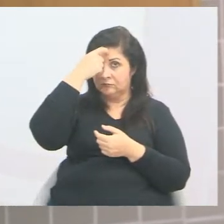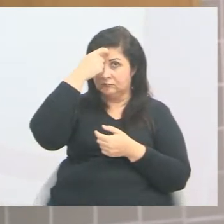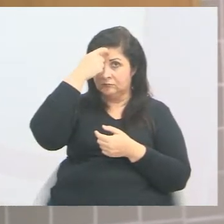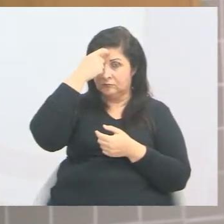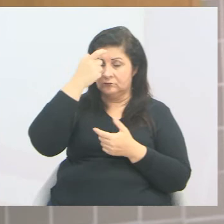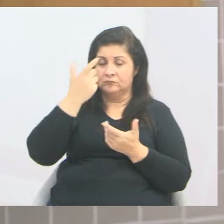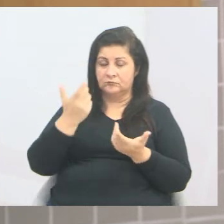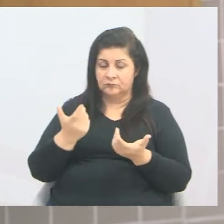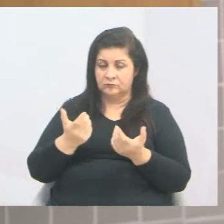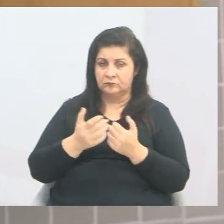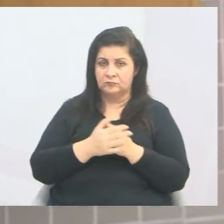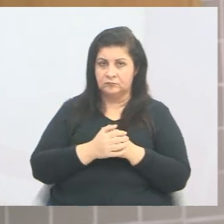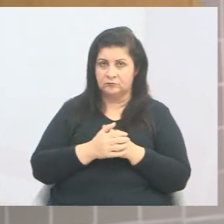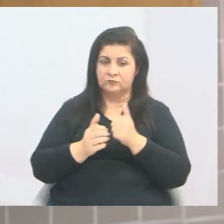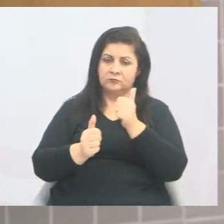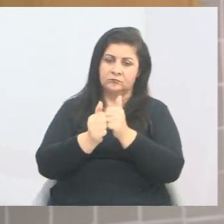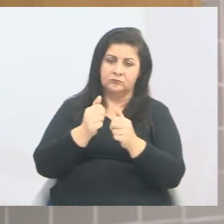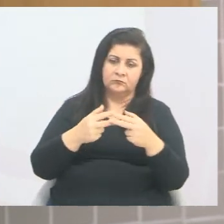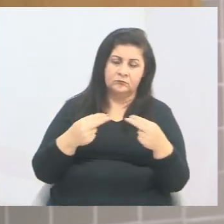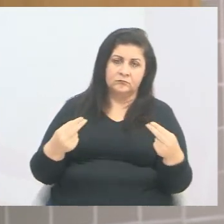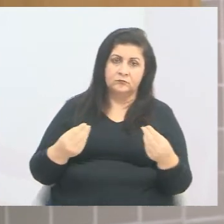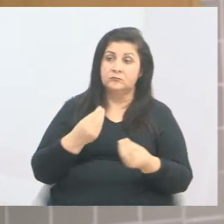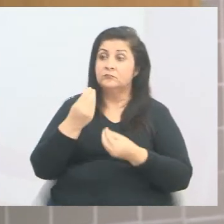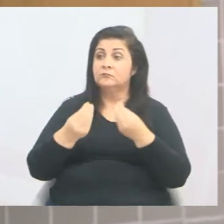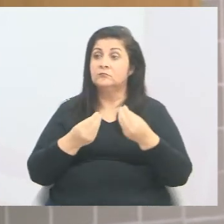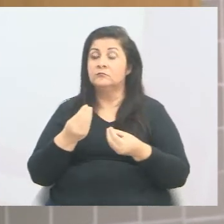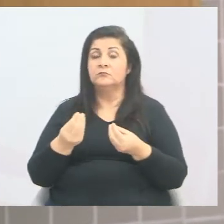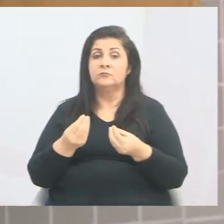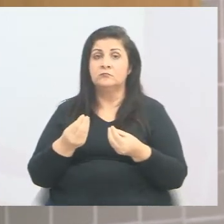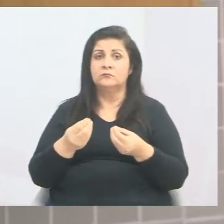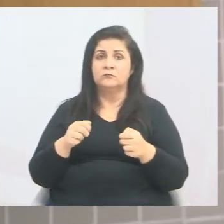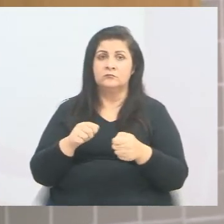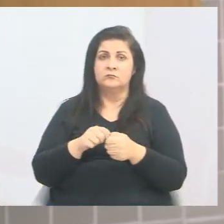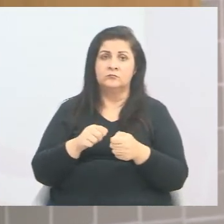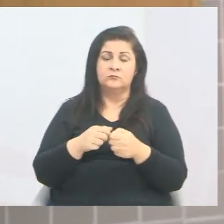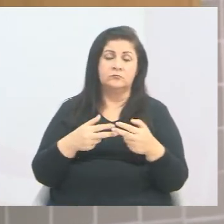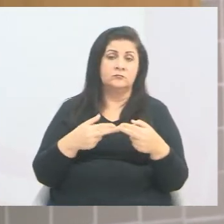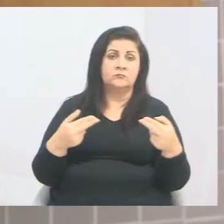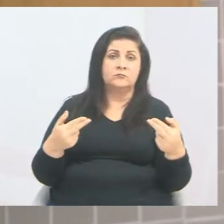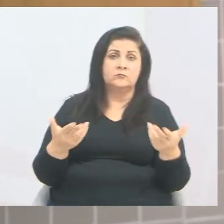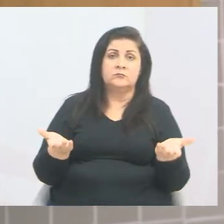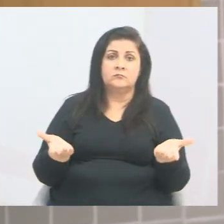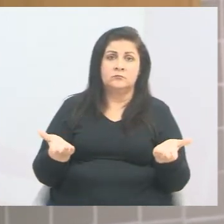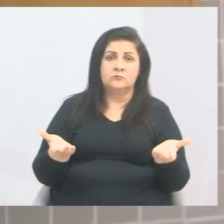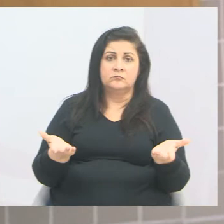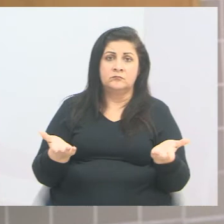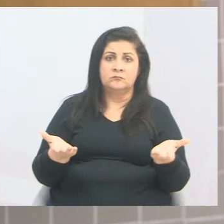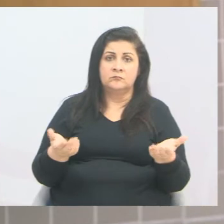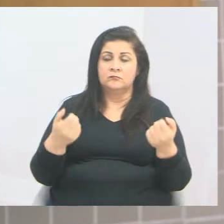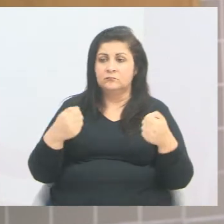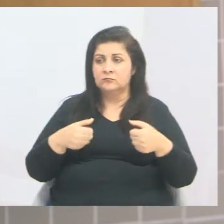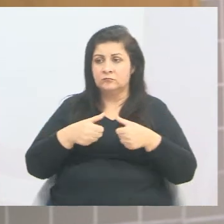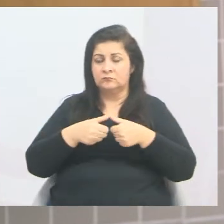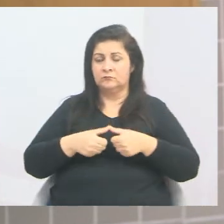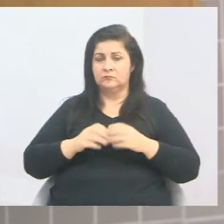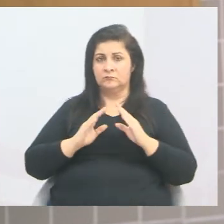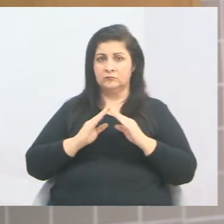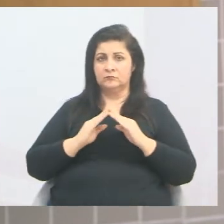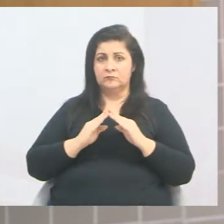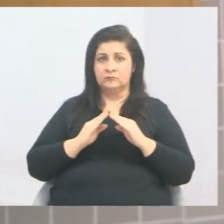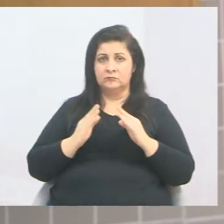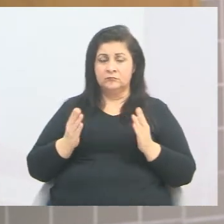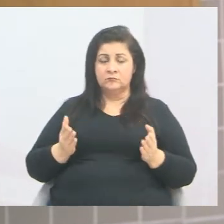né, a questão principalmente do esporte. Não tem como fazer atividades, né, até conversei com o Luiz Tepato, porque estamos tendo que ficar em casa. Então, está sendo